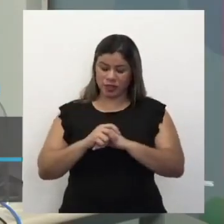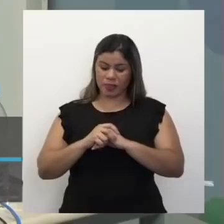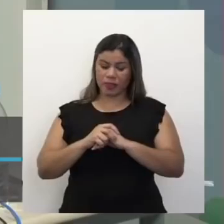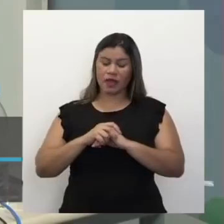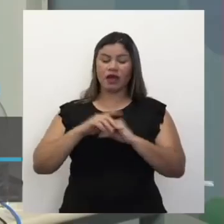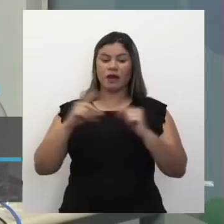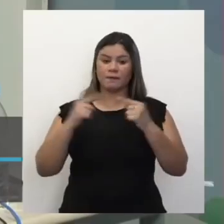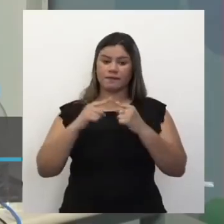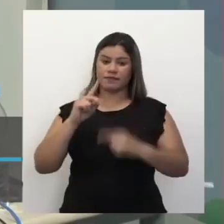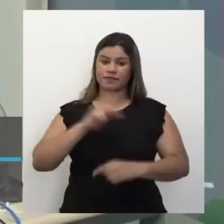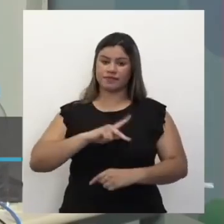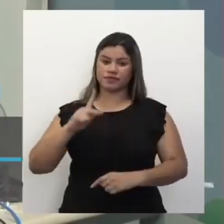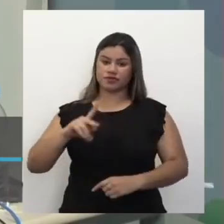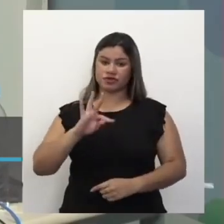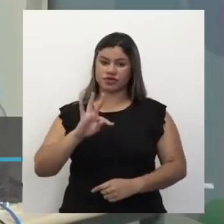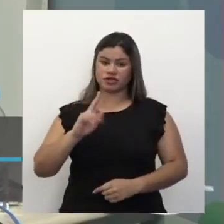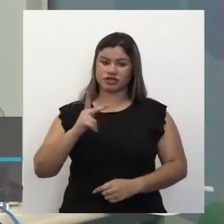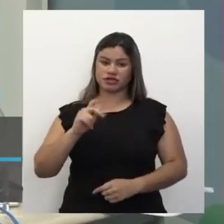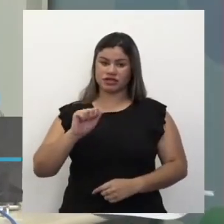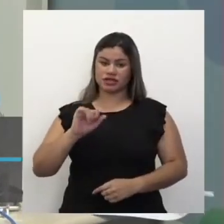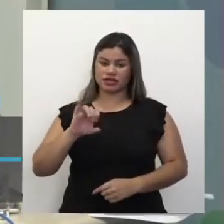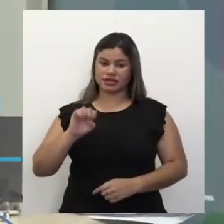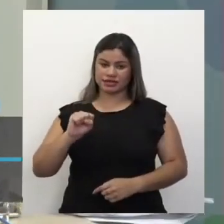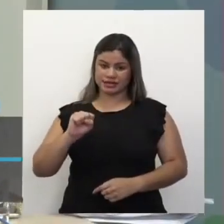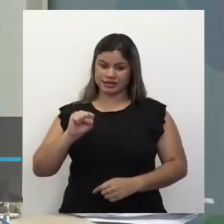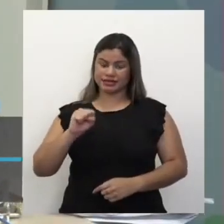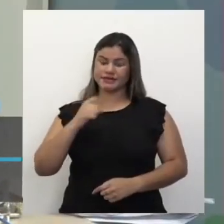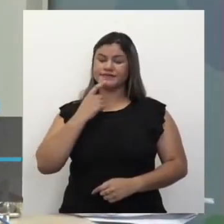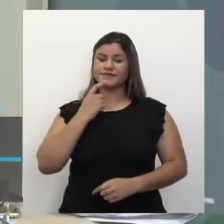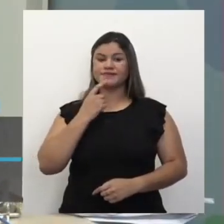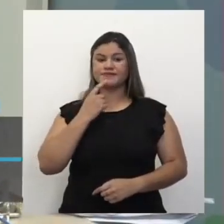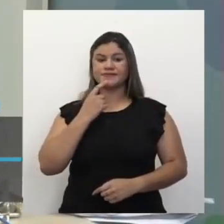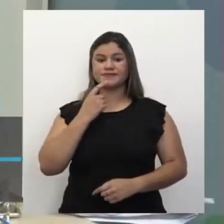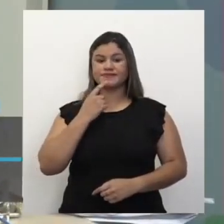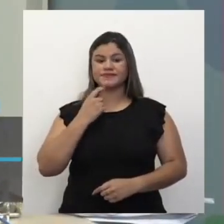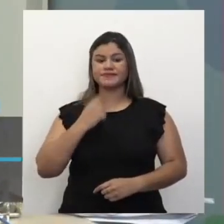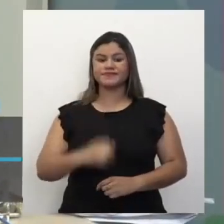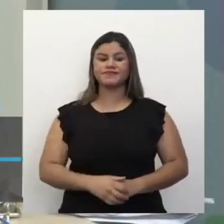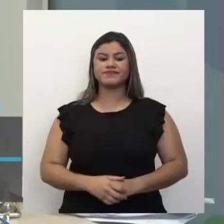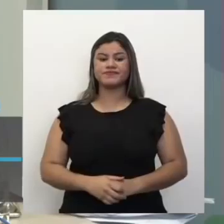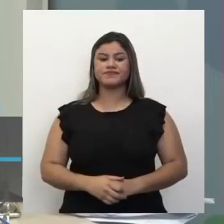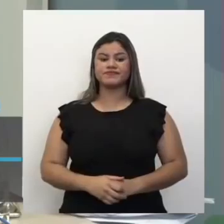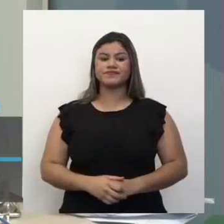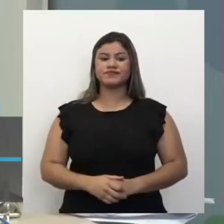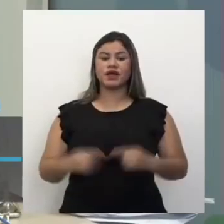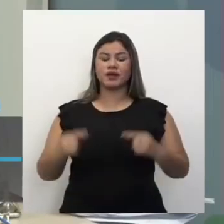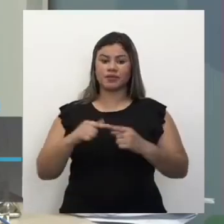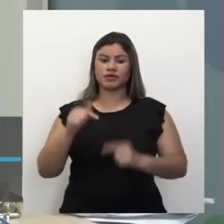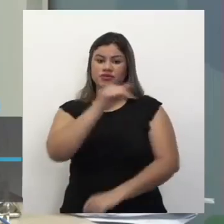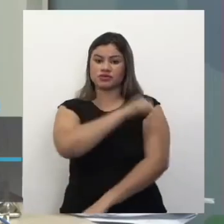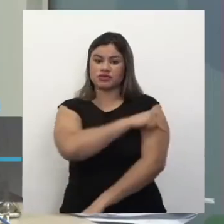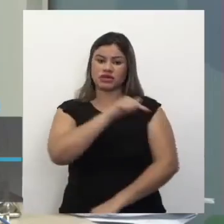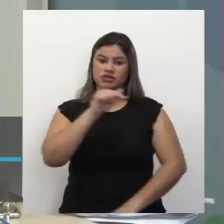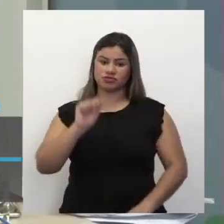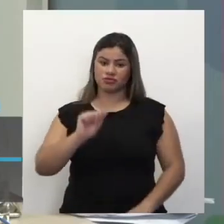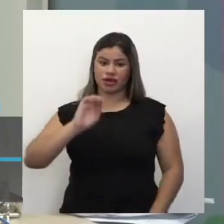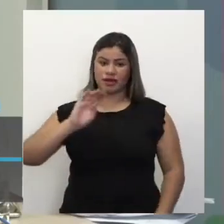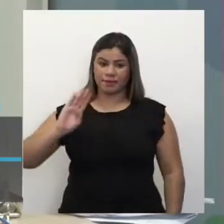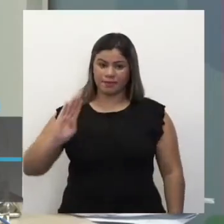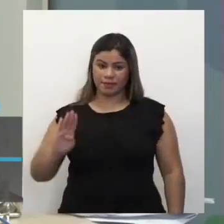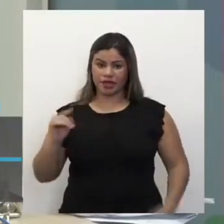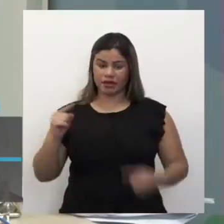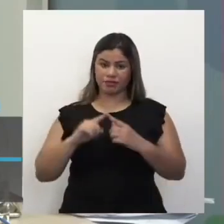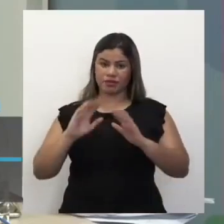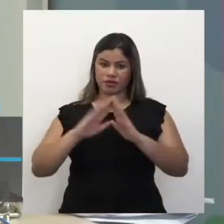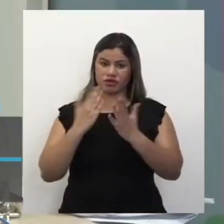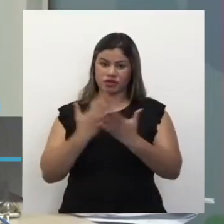Contribuição da professora Thaisa, acho que é Thaís. Na verdade, ela colocou em nome do 7º A e 7º B da escola